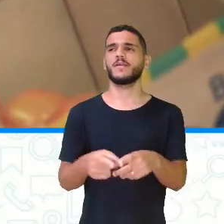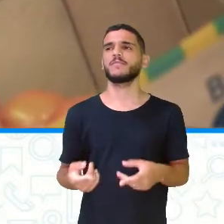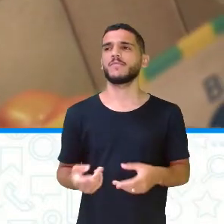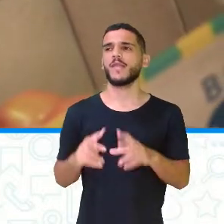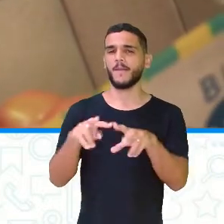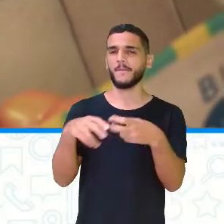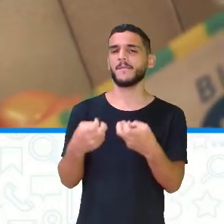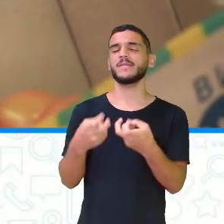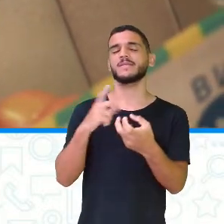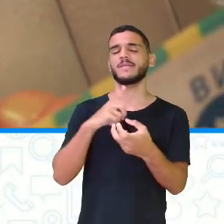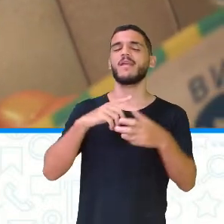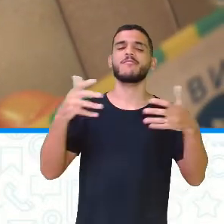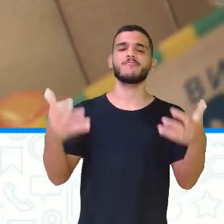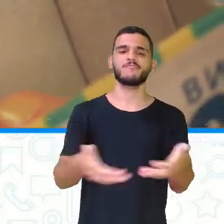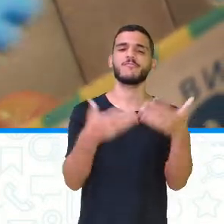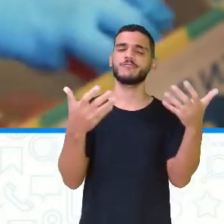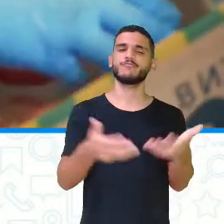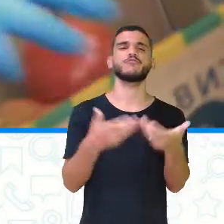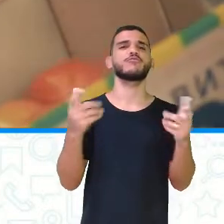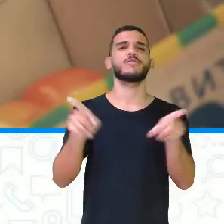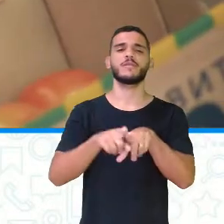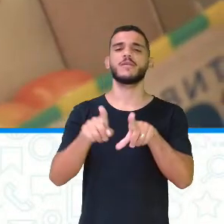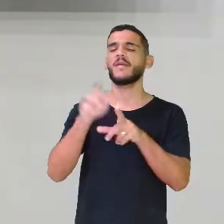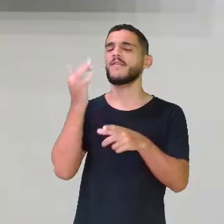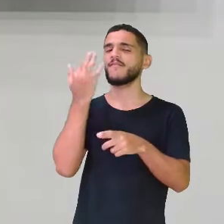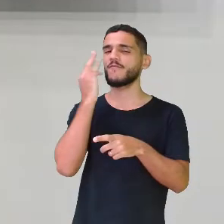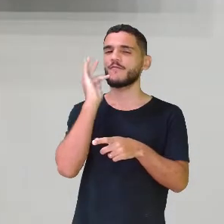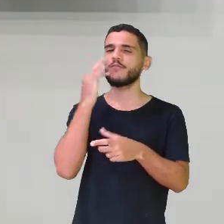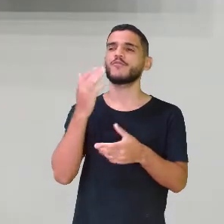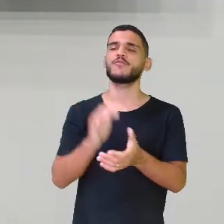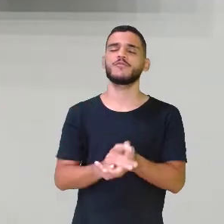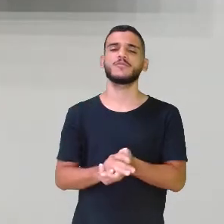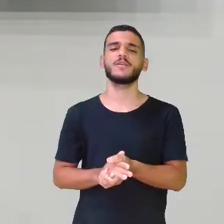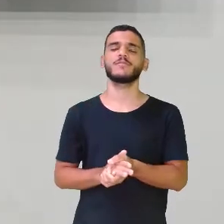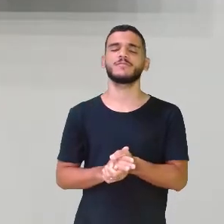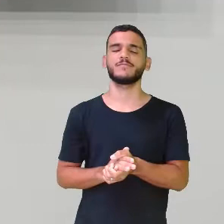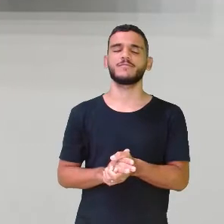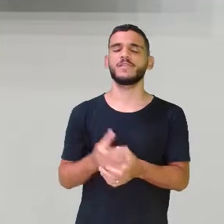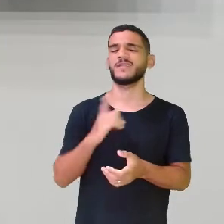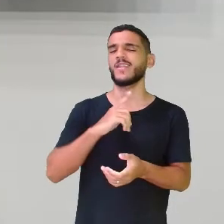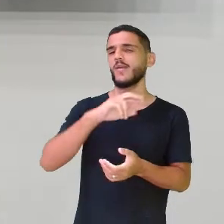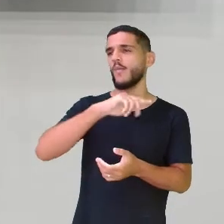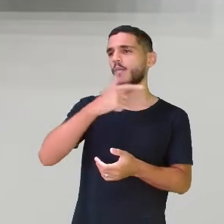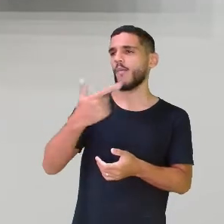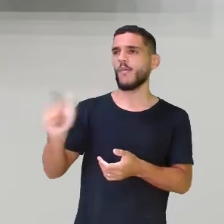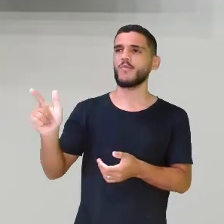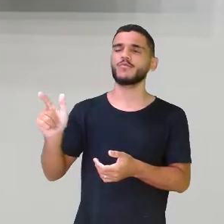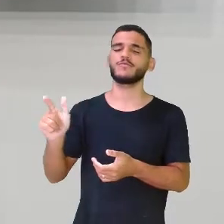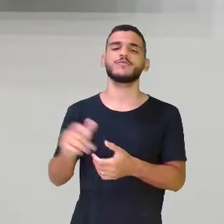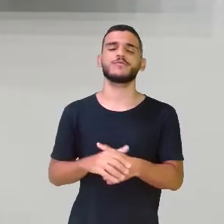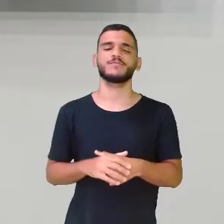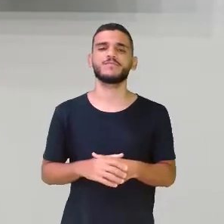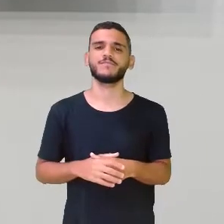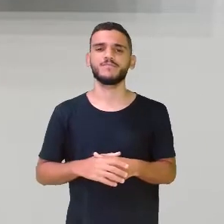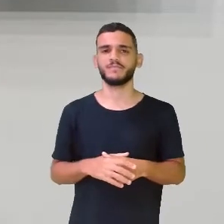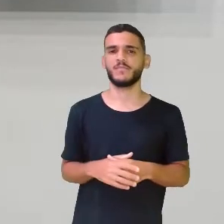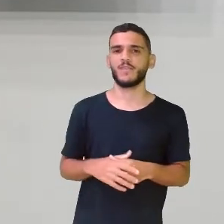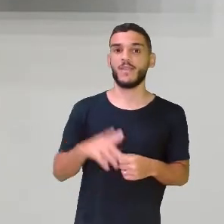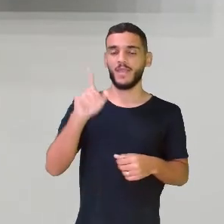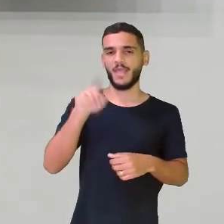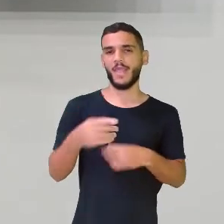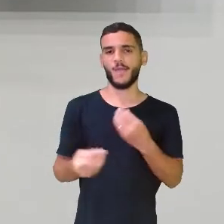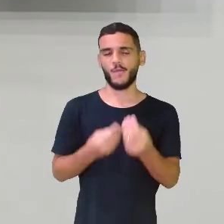gente pesa as verduras, as frutas, não é isso? A gente tem outro tipo de balança. Essa é medida